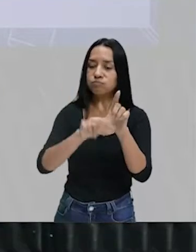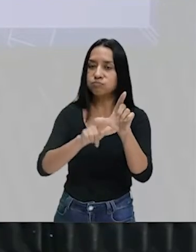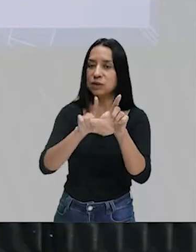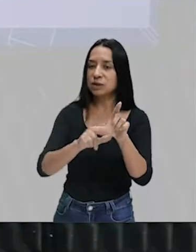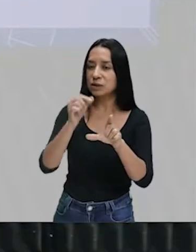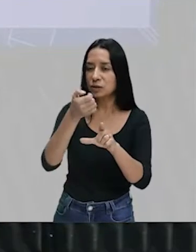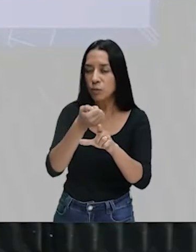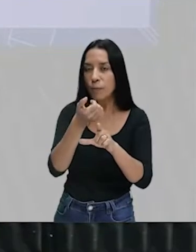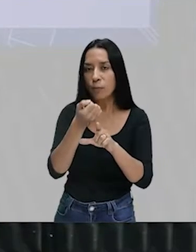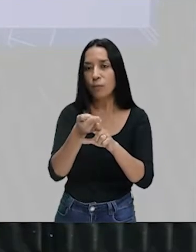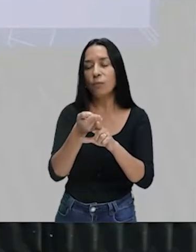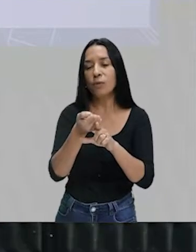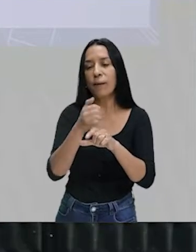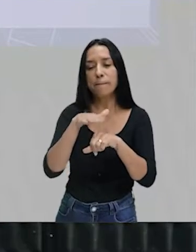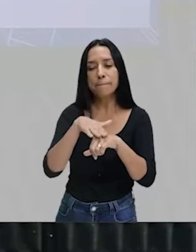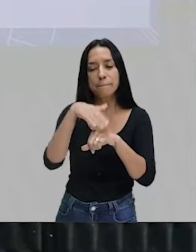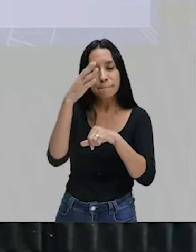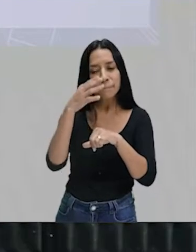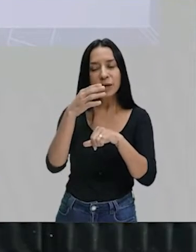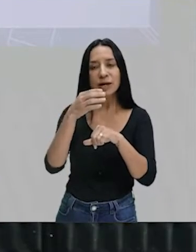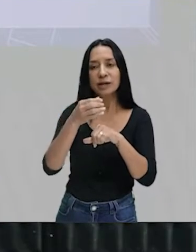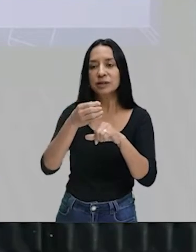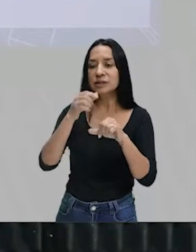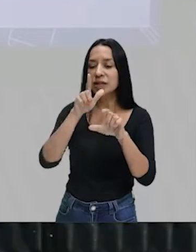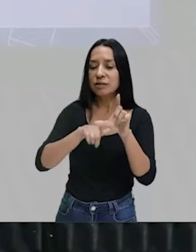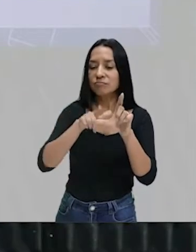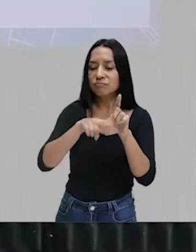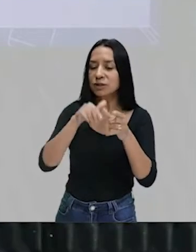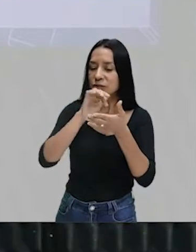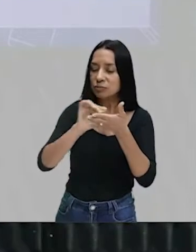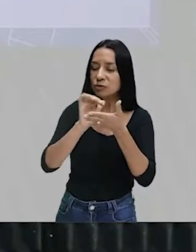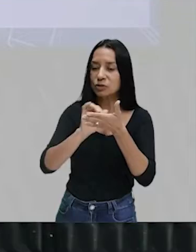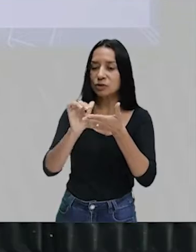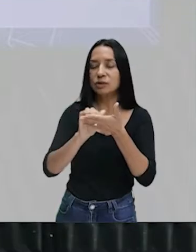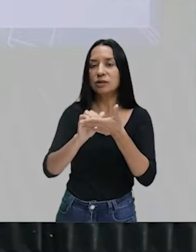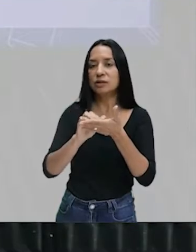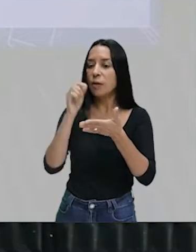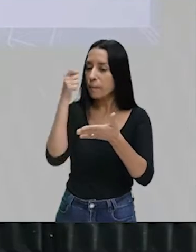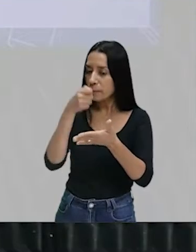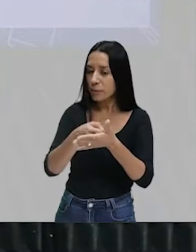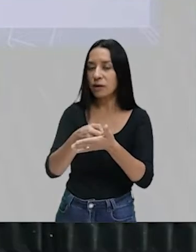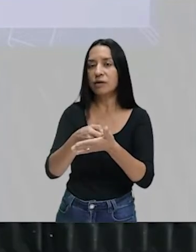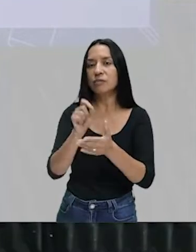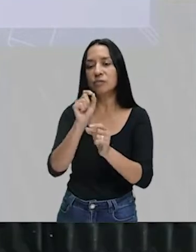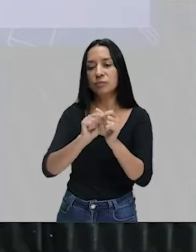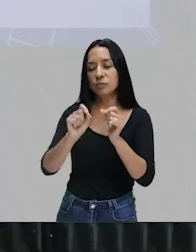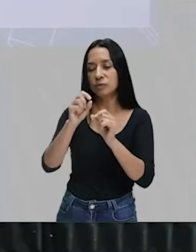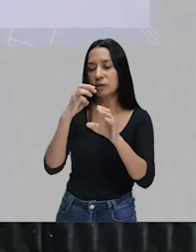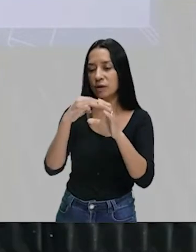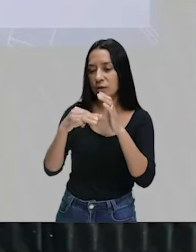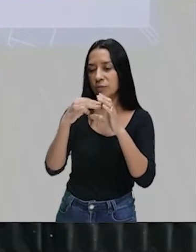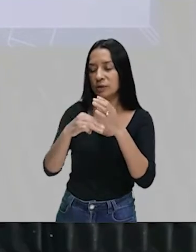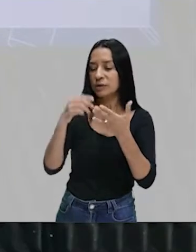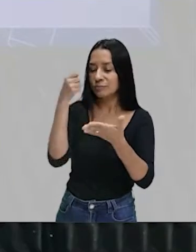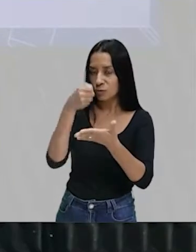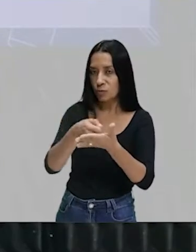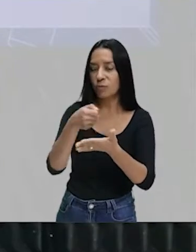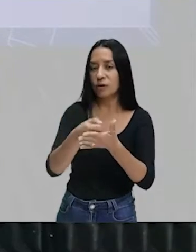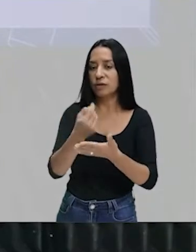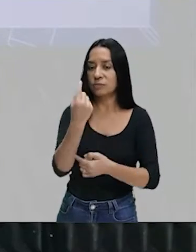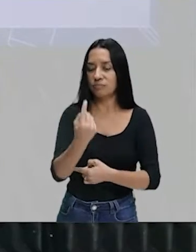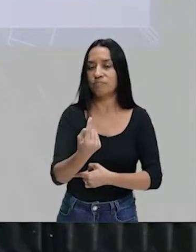digitava mas mensagens que você mandava e automaticamente mais você pagava Por isso as mensagens eram cobradas individualmente